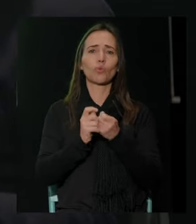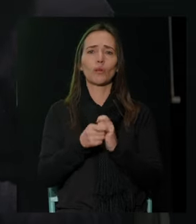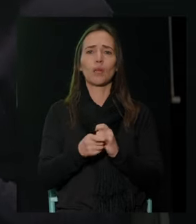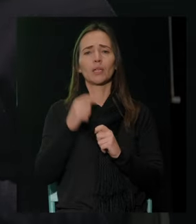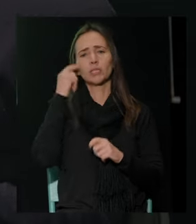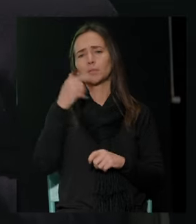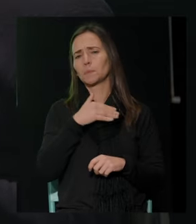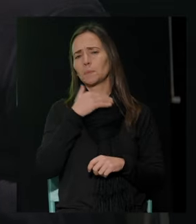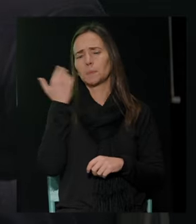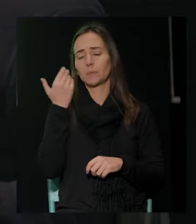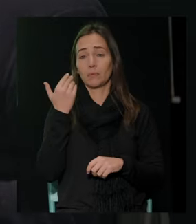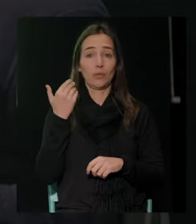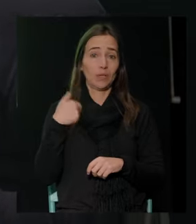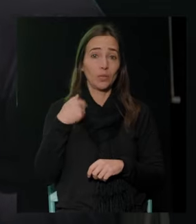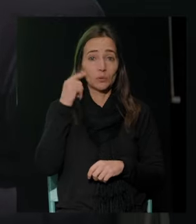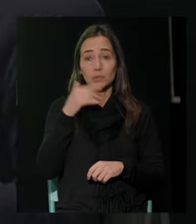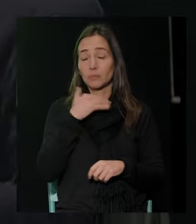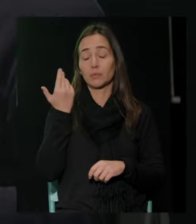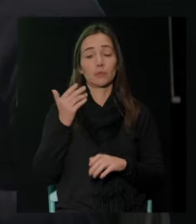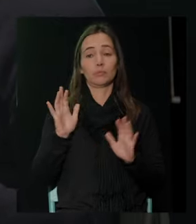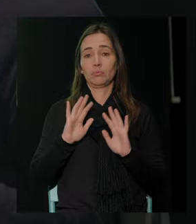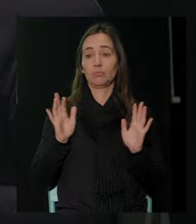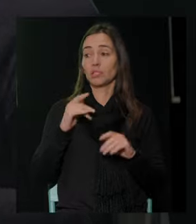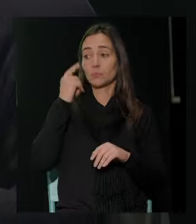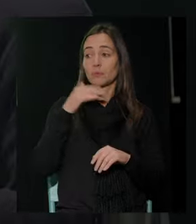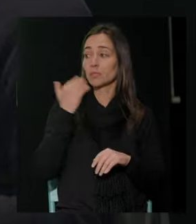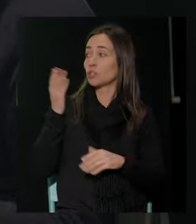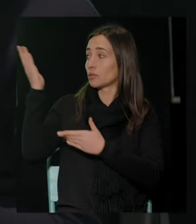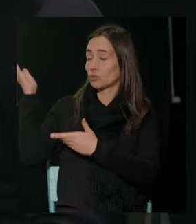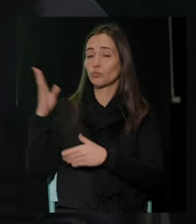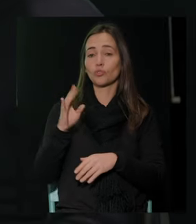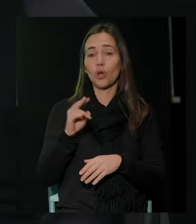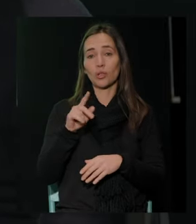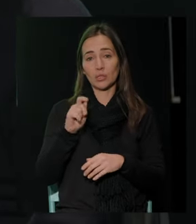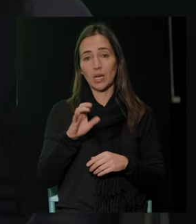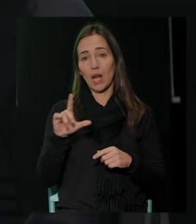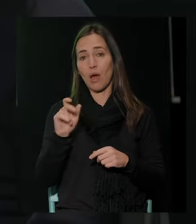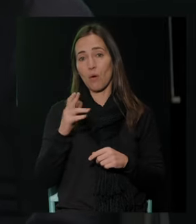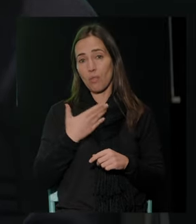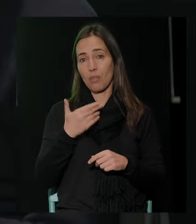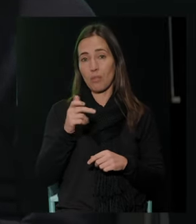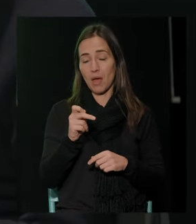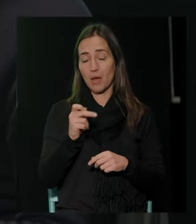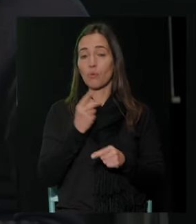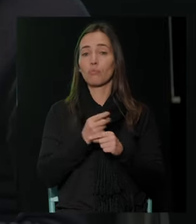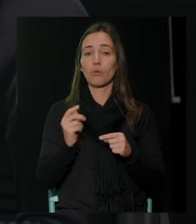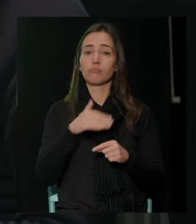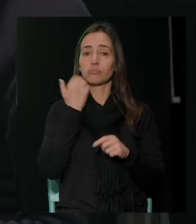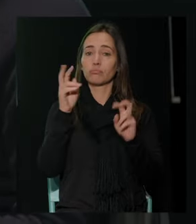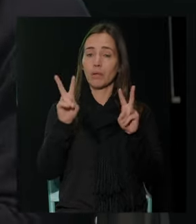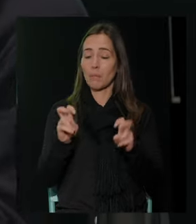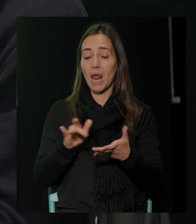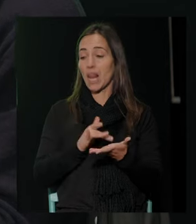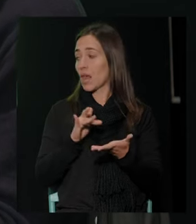especialista na matéria. Eu estou muito longe de ser um especialista. Portanto, especialista é o Jorge, de certa forma, e a Cláudia, porque dominam a matéria. Este